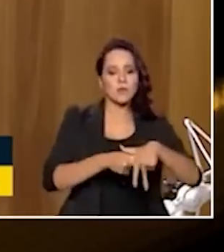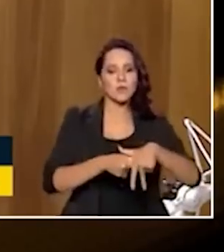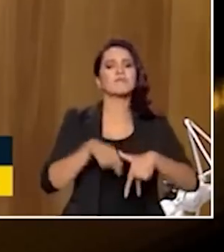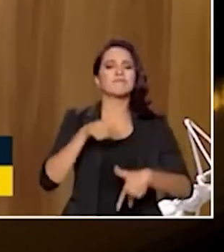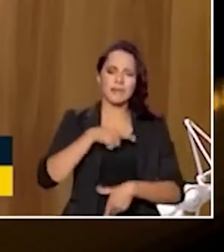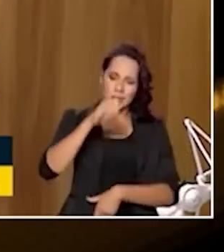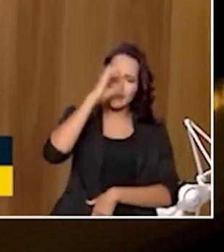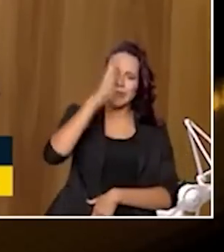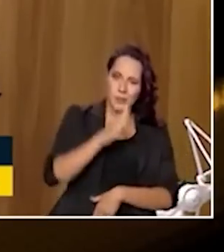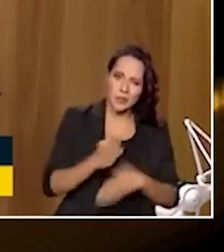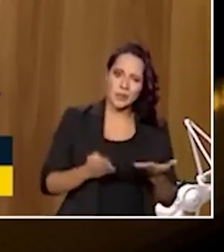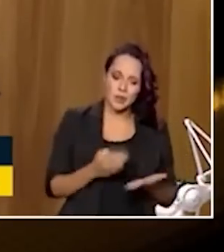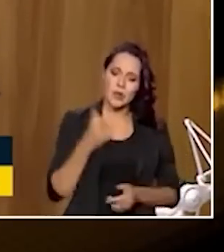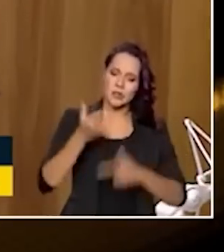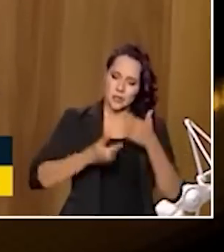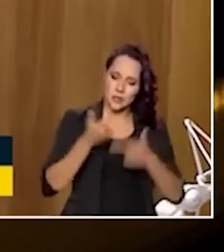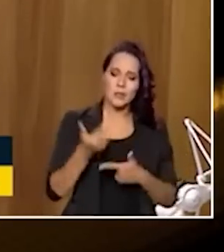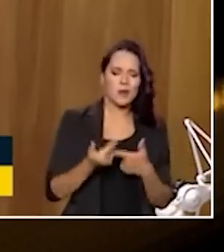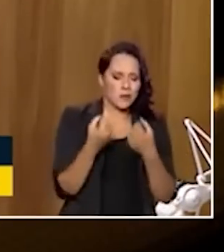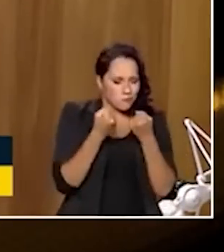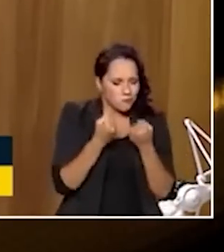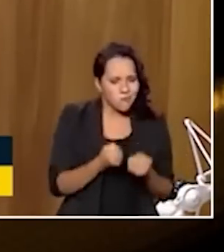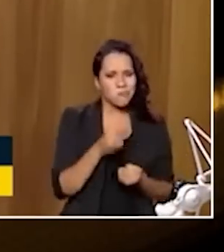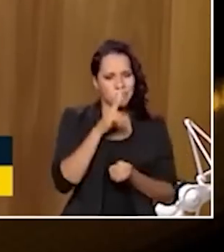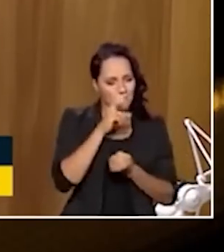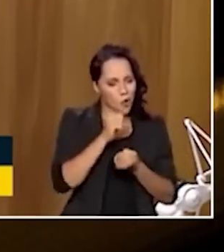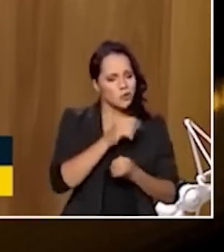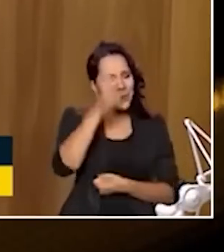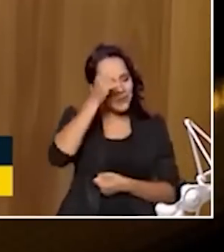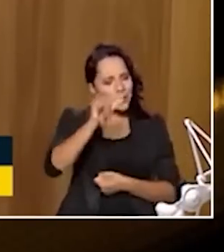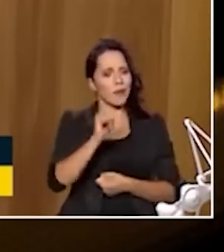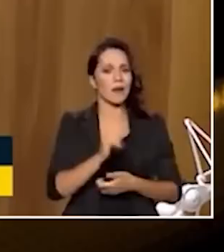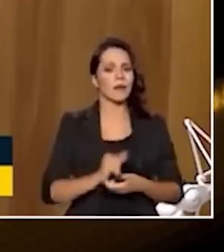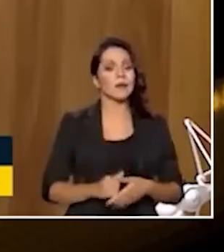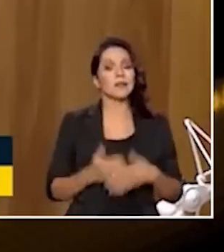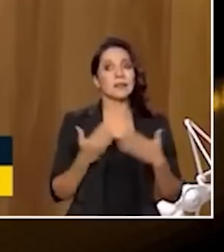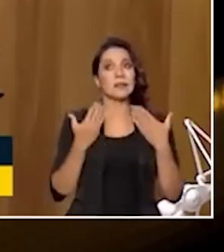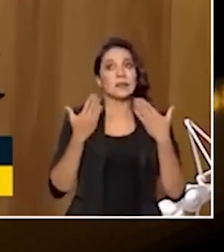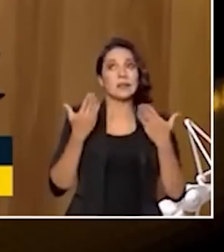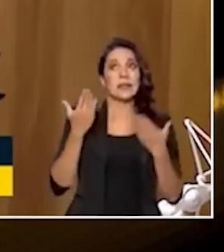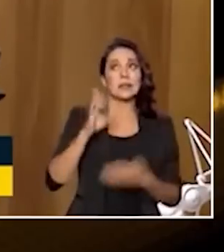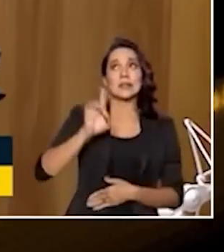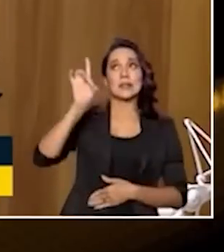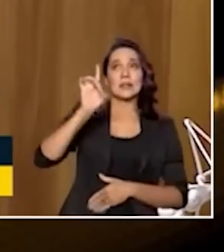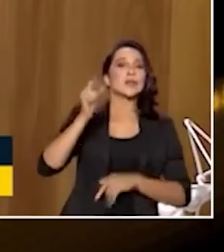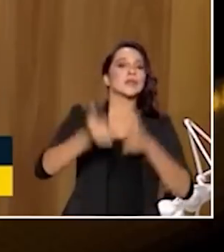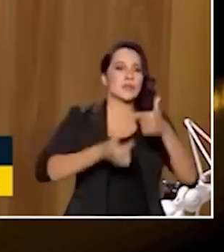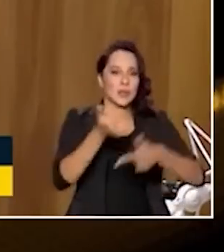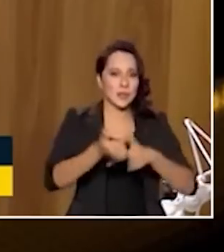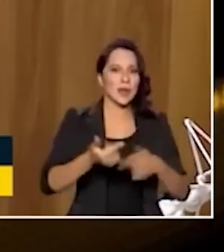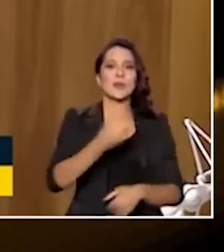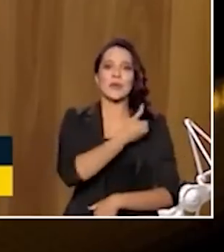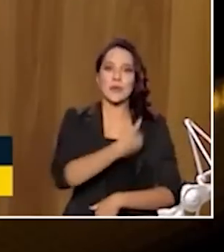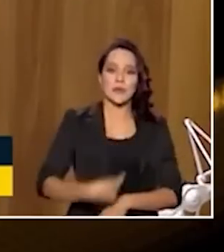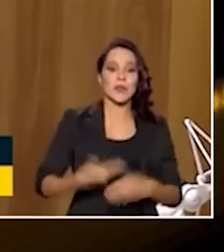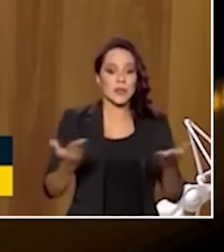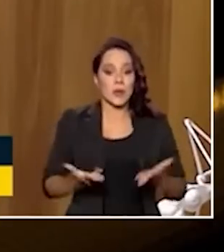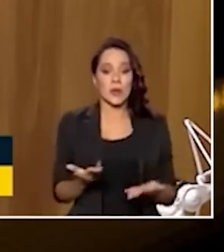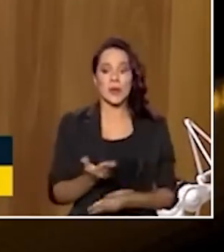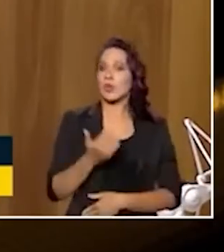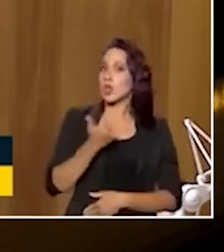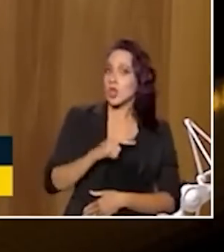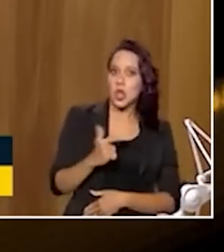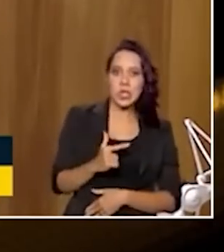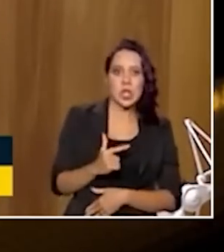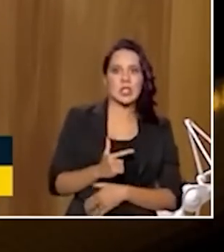decidiu que o Pezão não deve mais nada ao poder judiciário ele é condenado a 98 anos no